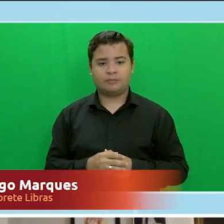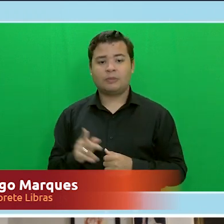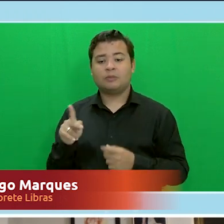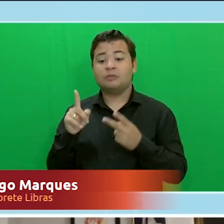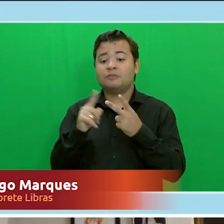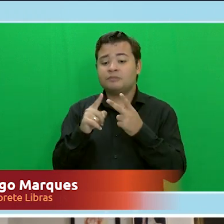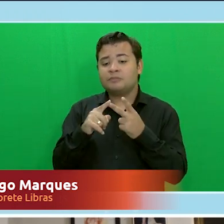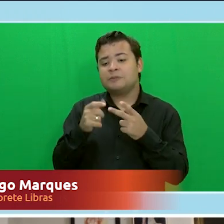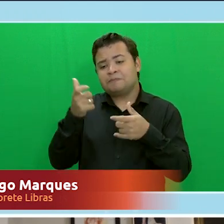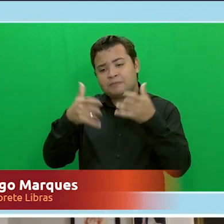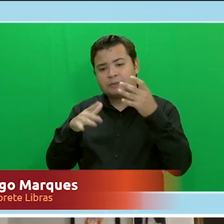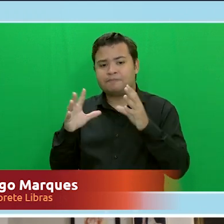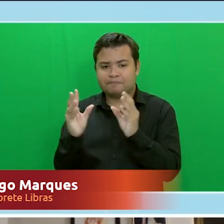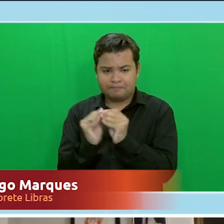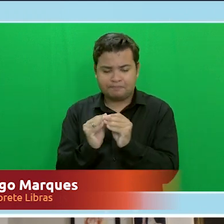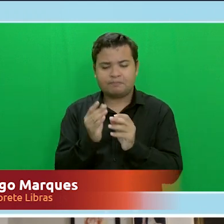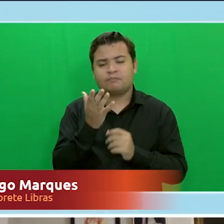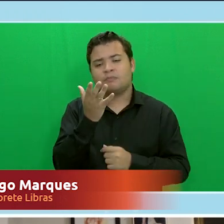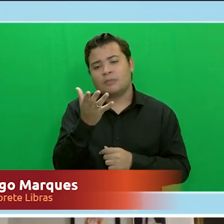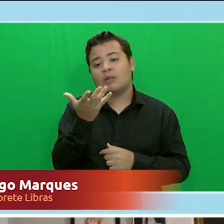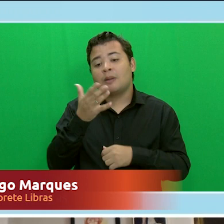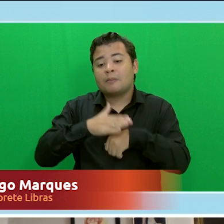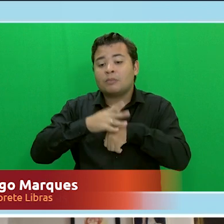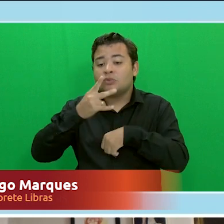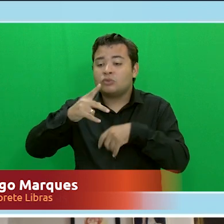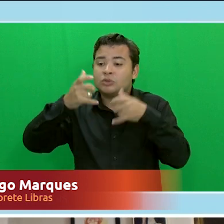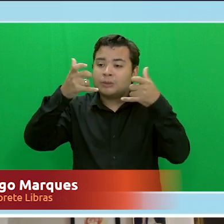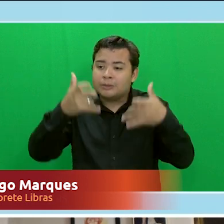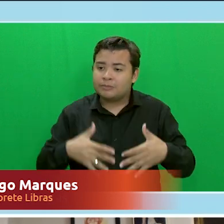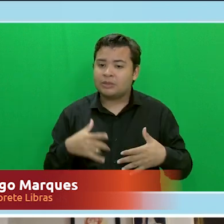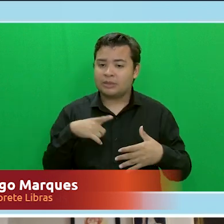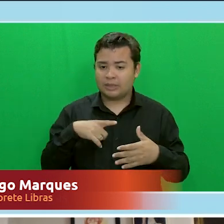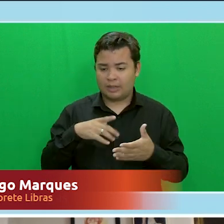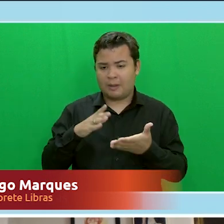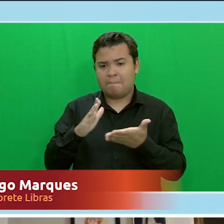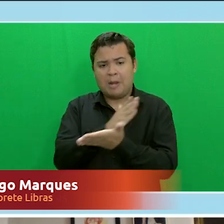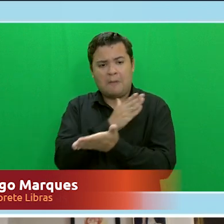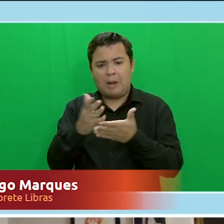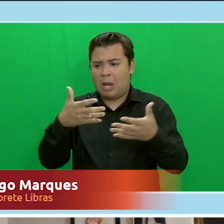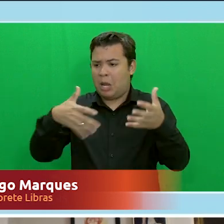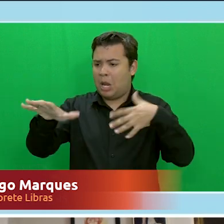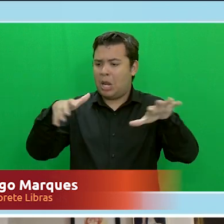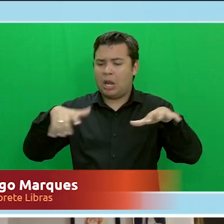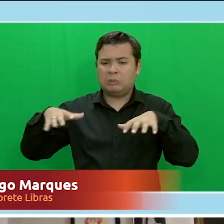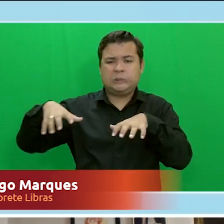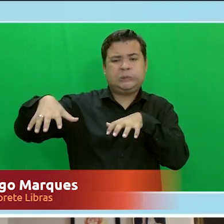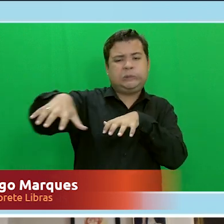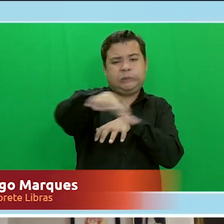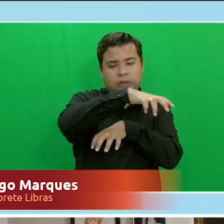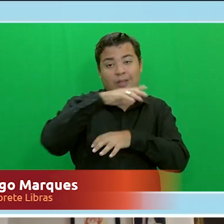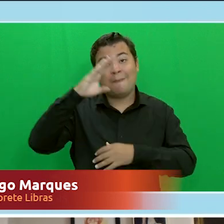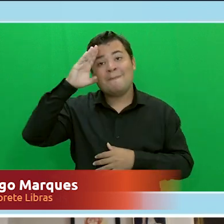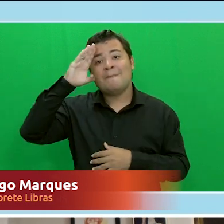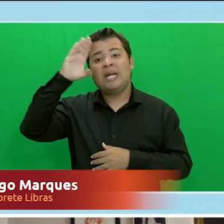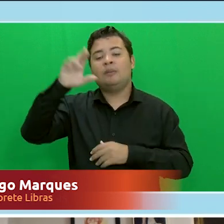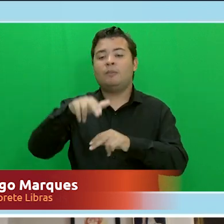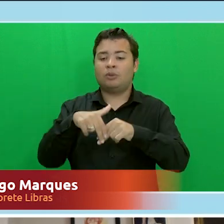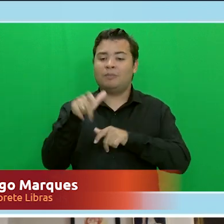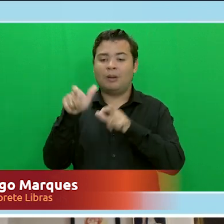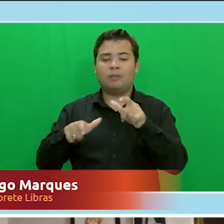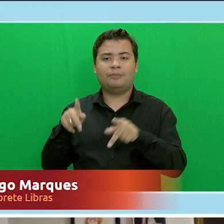Professor João, então, para a gente finalizar, só queria que o senhor falasse das consequências dessa segregação, principalmente para a população mais vulnerável,